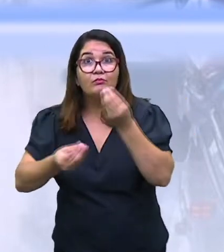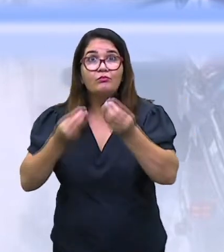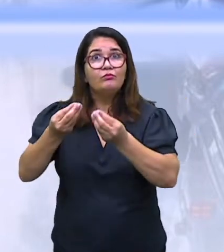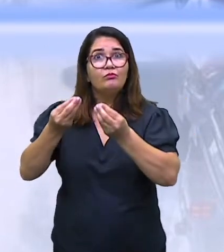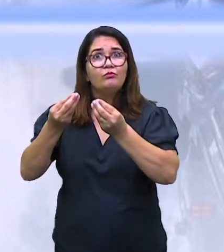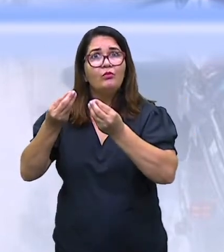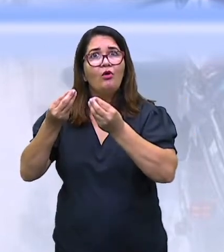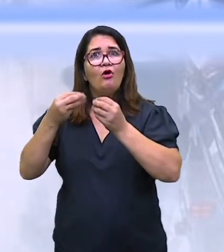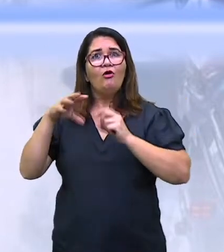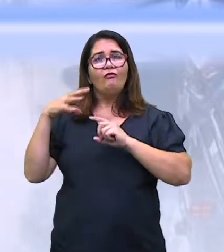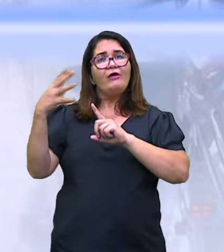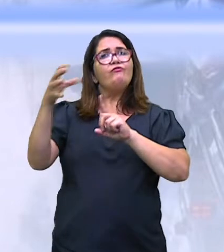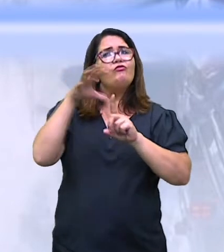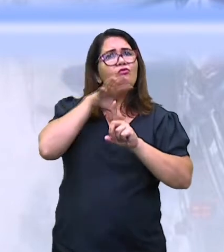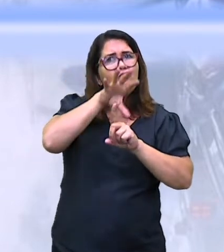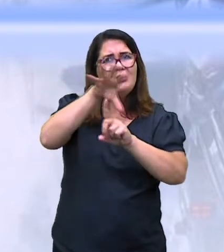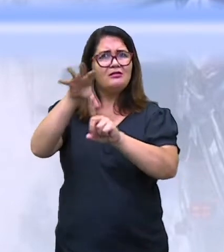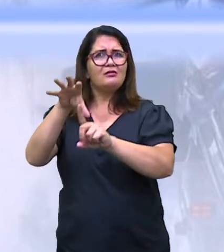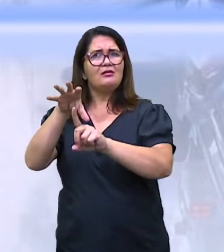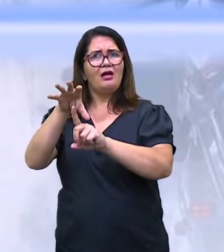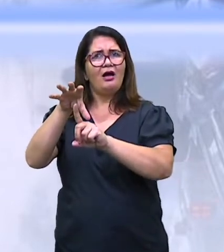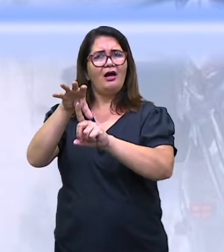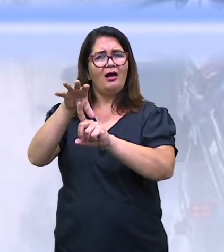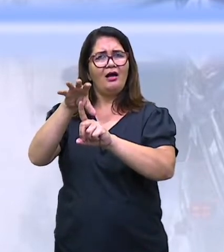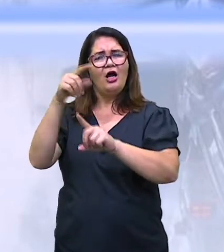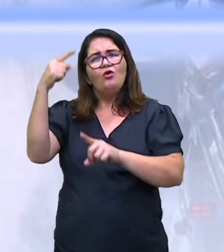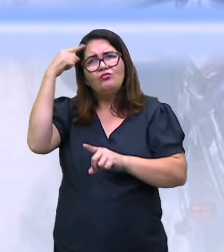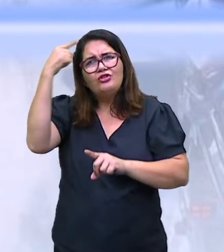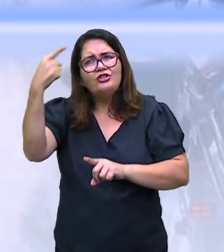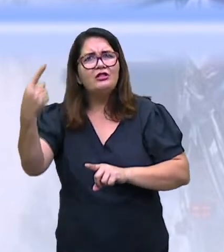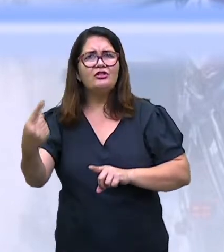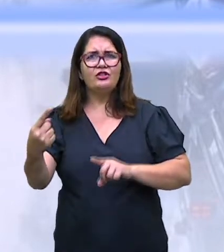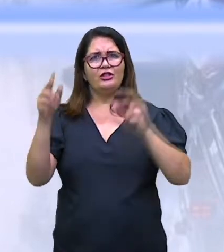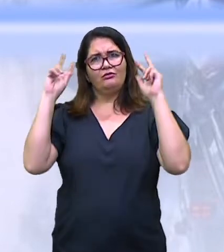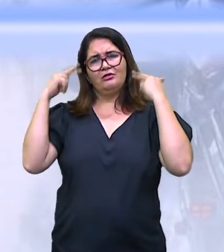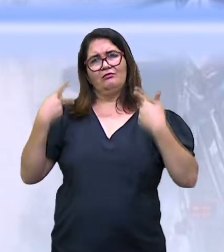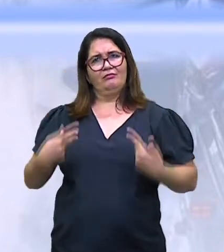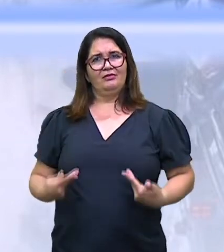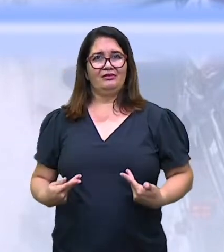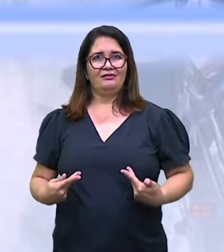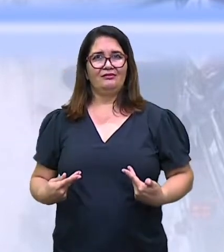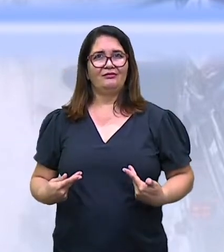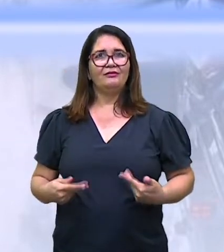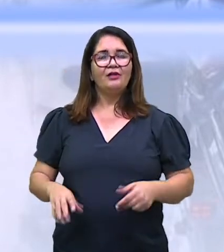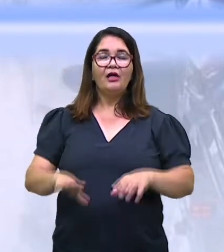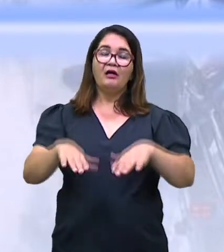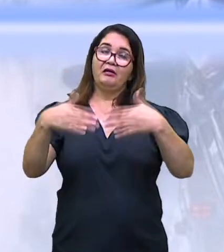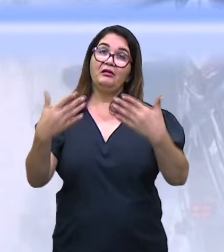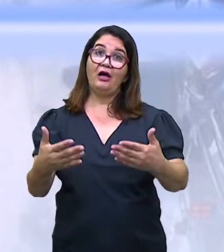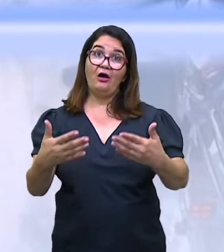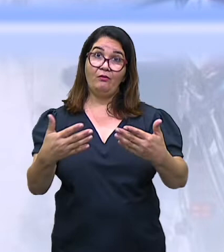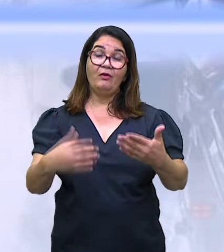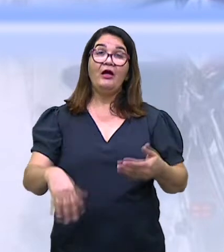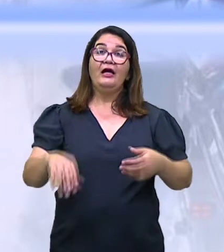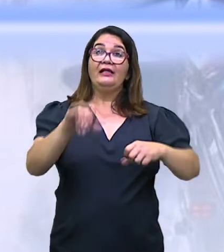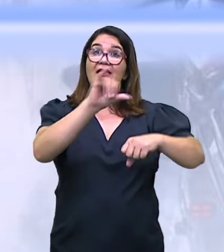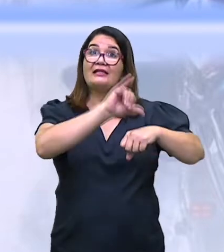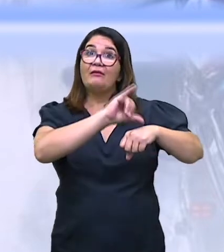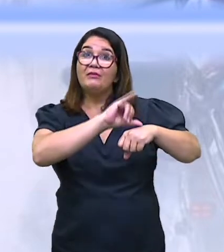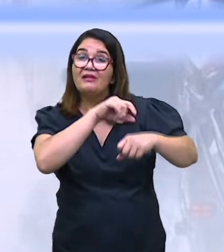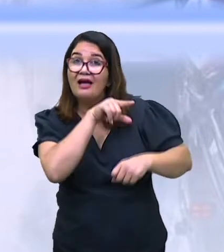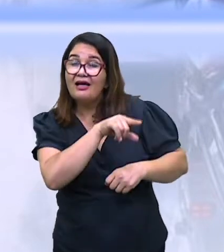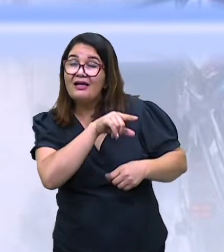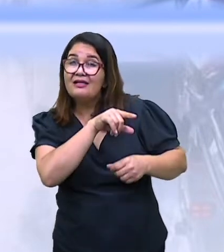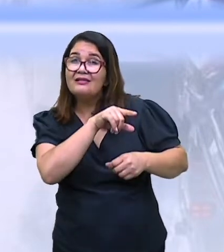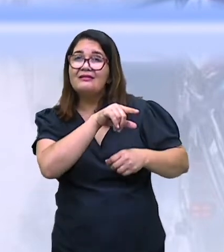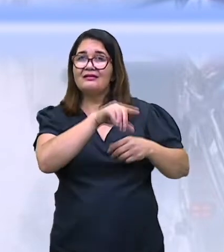dia. Mas se, por exemplo, nas grandes capitais, já se acontece alguns movimentos nesse sentido